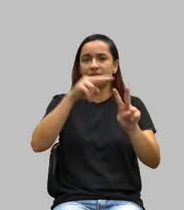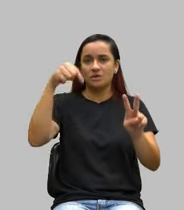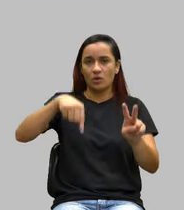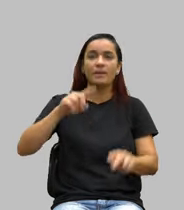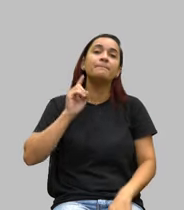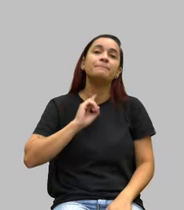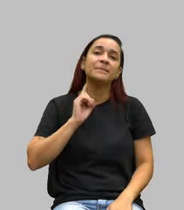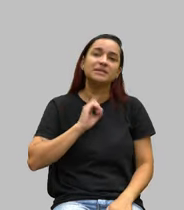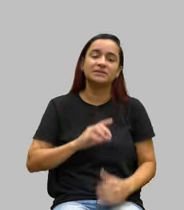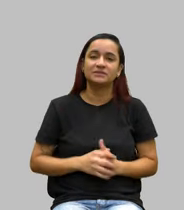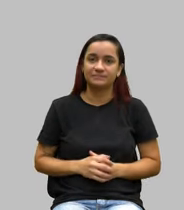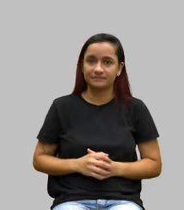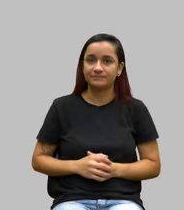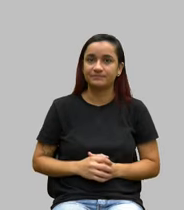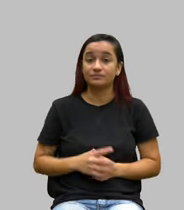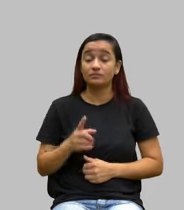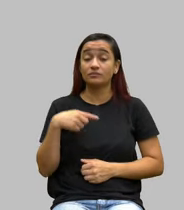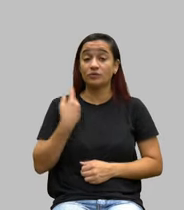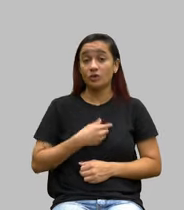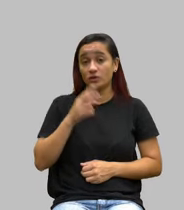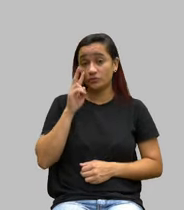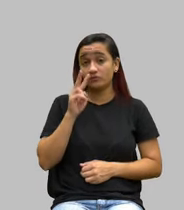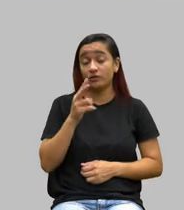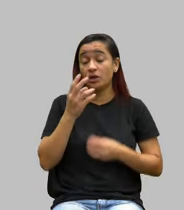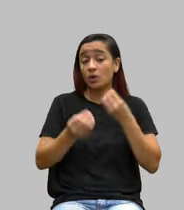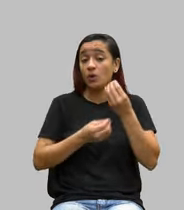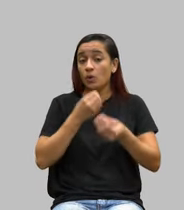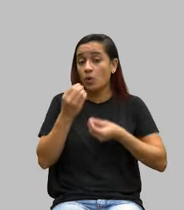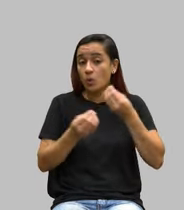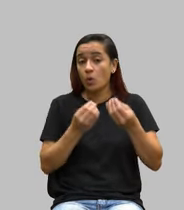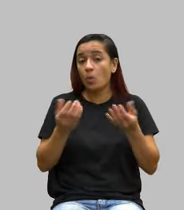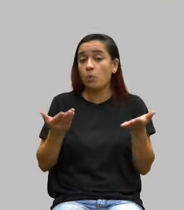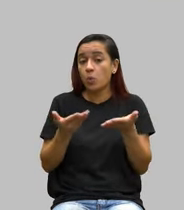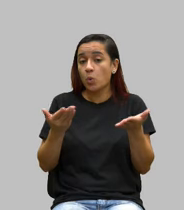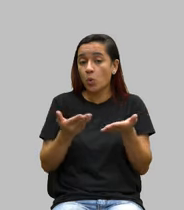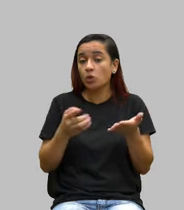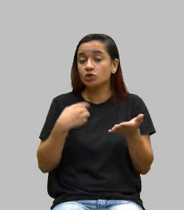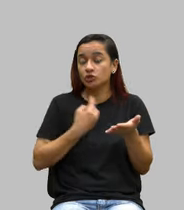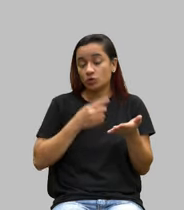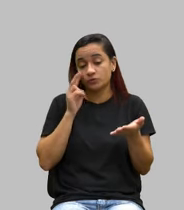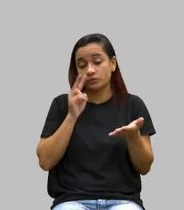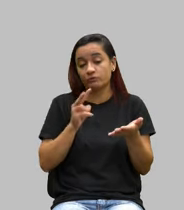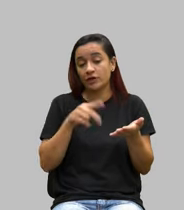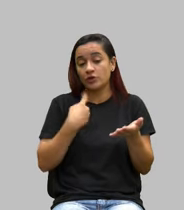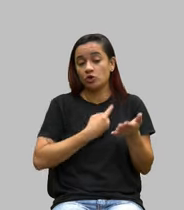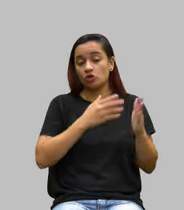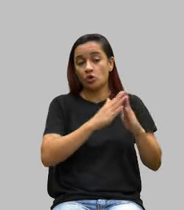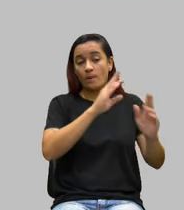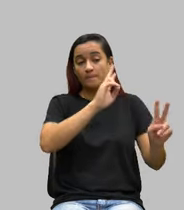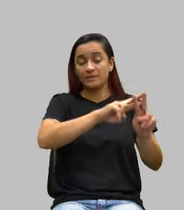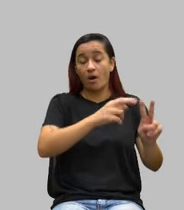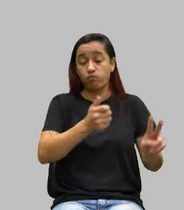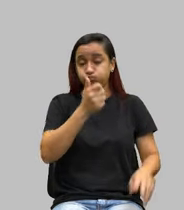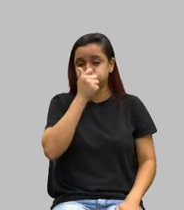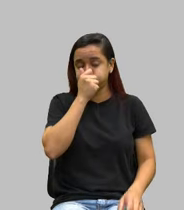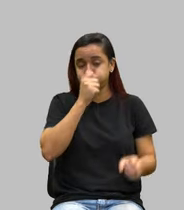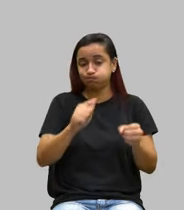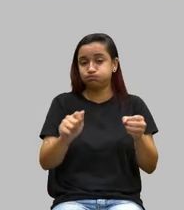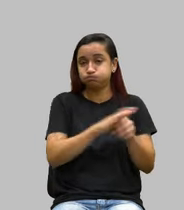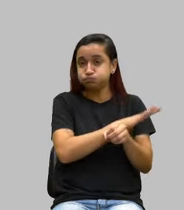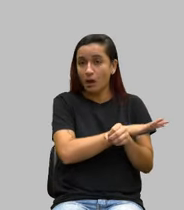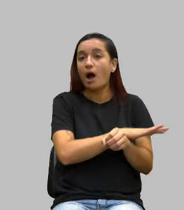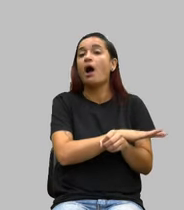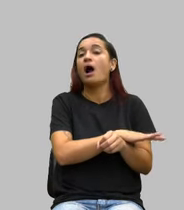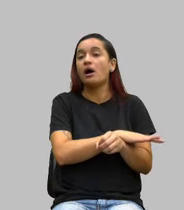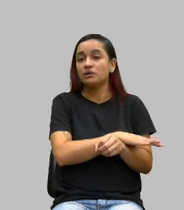né a gente vê que eh em que pés nós temos aí ainda os nossos presídios superlotados né muitos